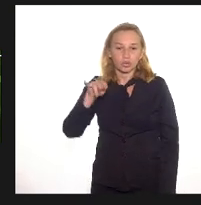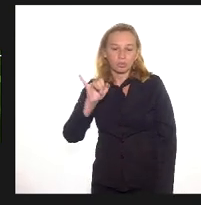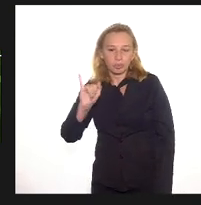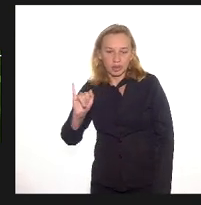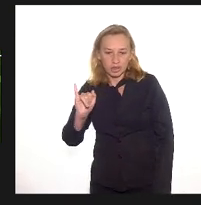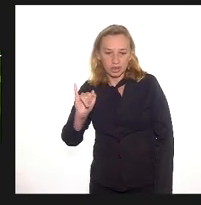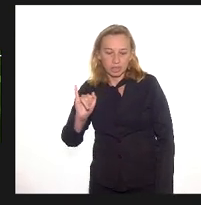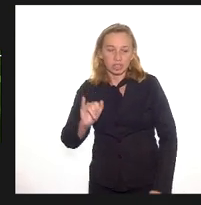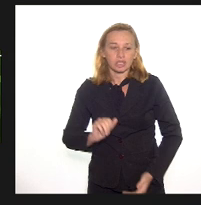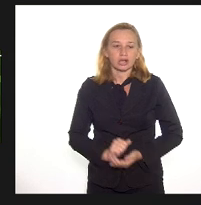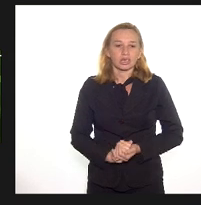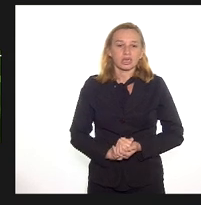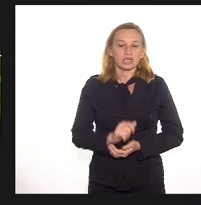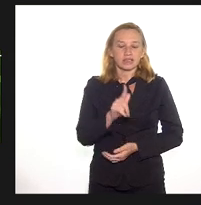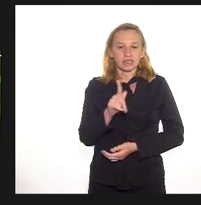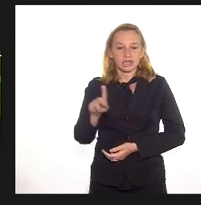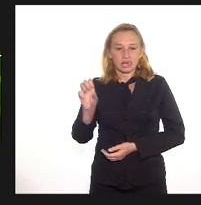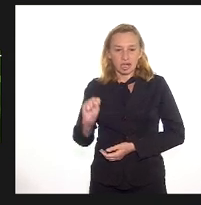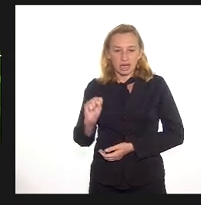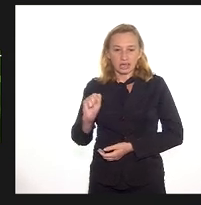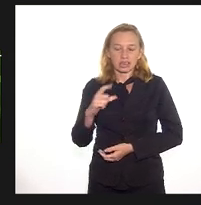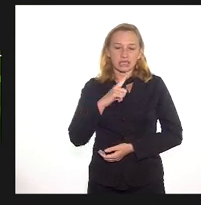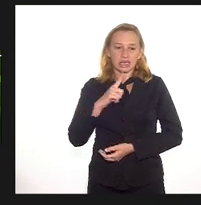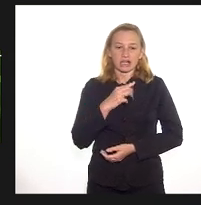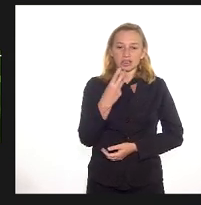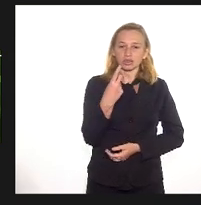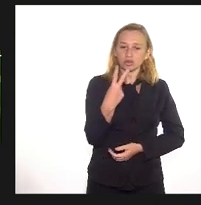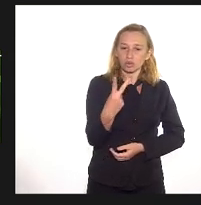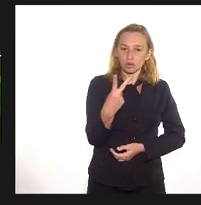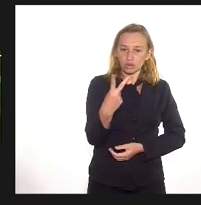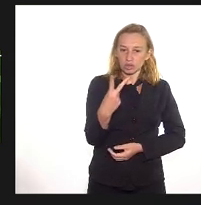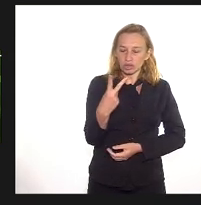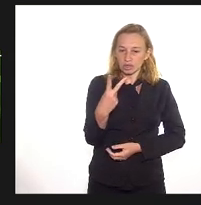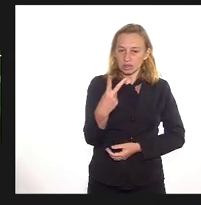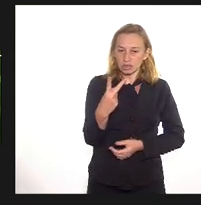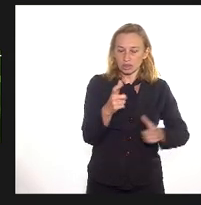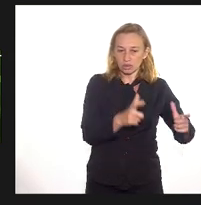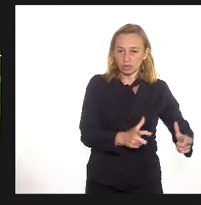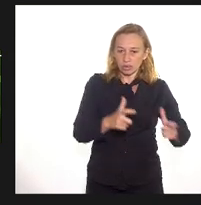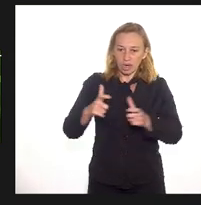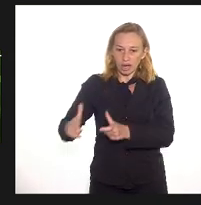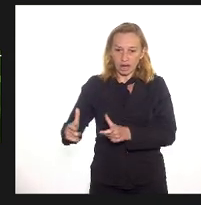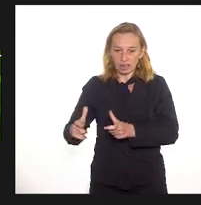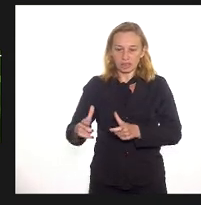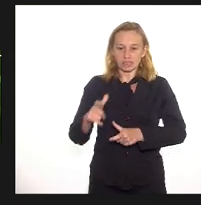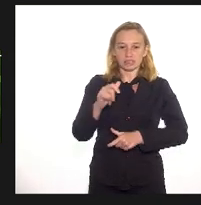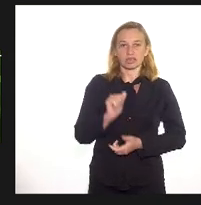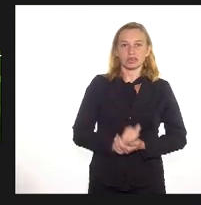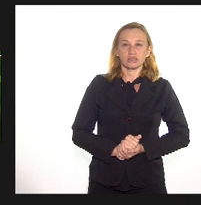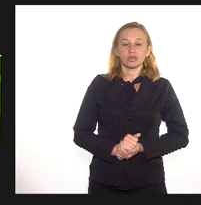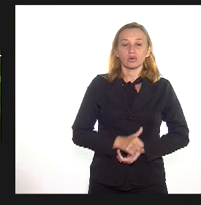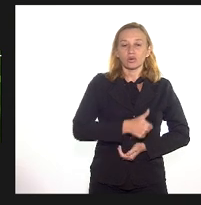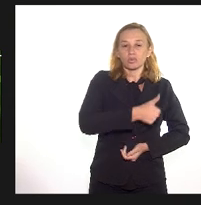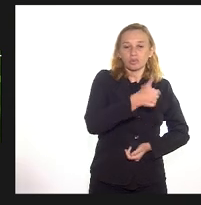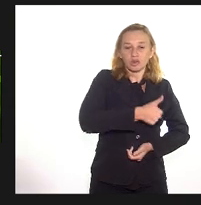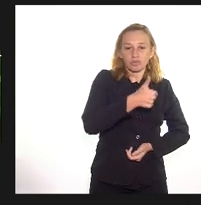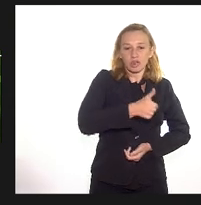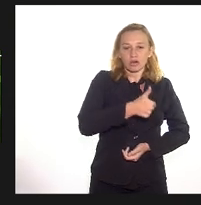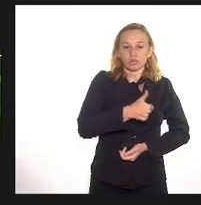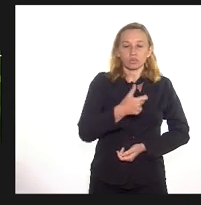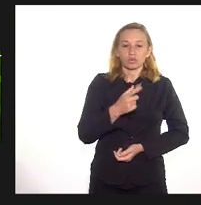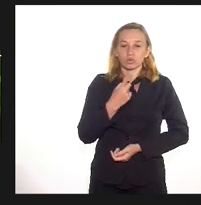gás ele percorrerá dois trechos de titularidades distintas. No primeiro trecho, em